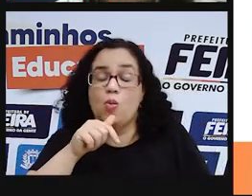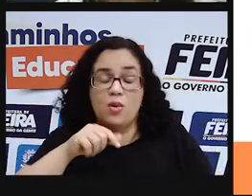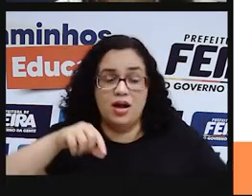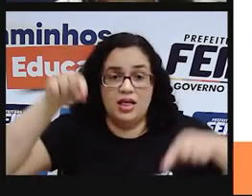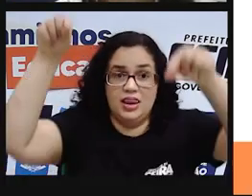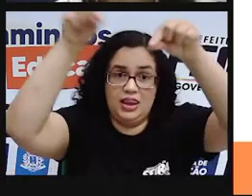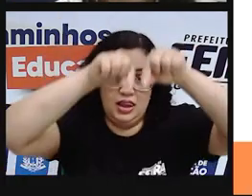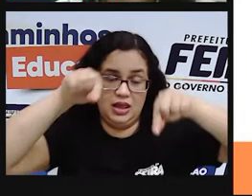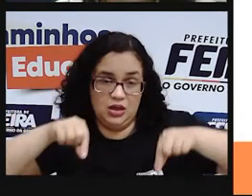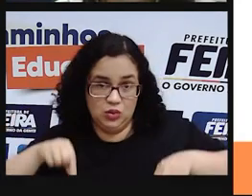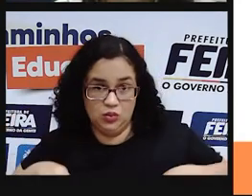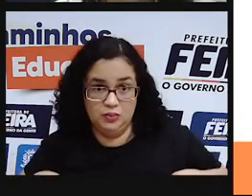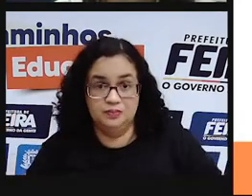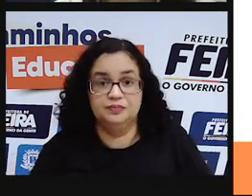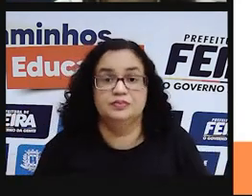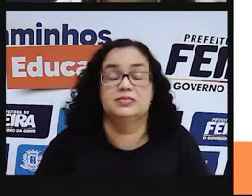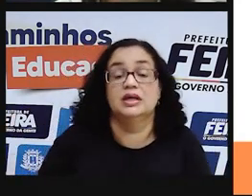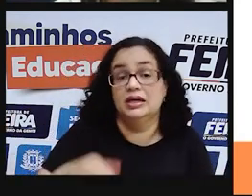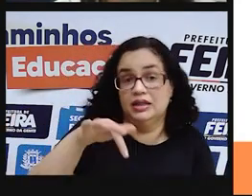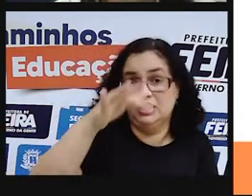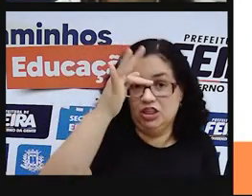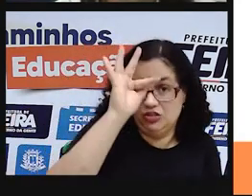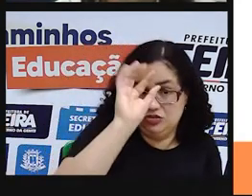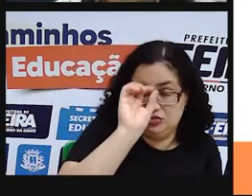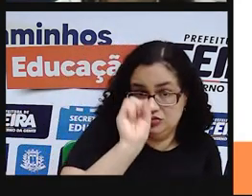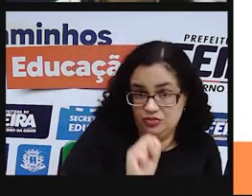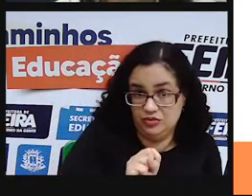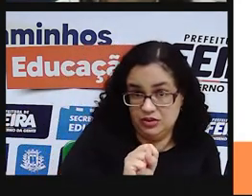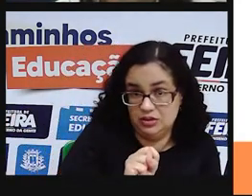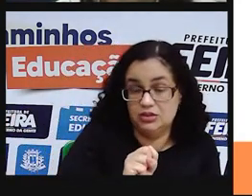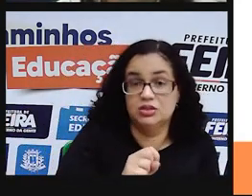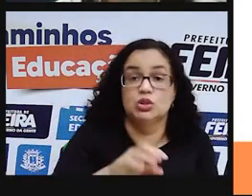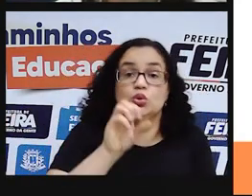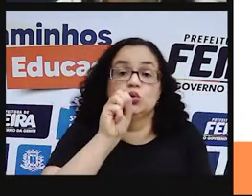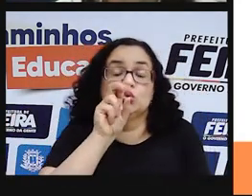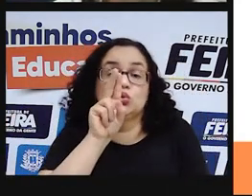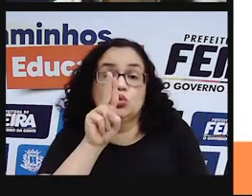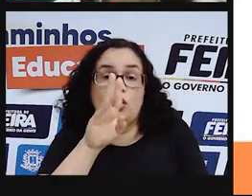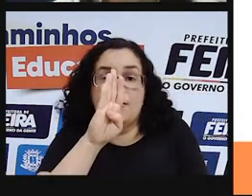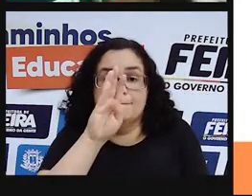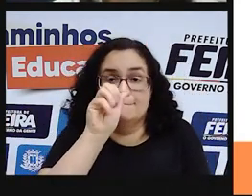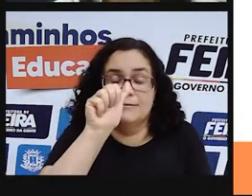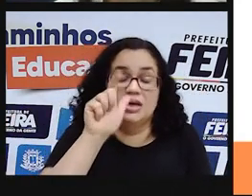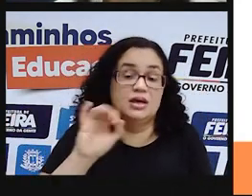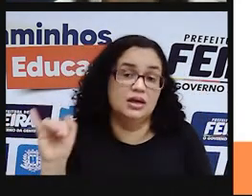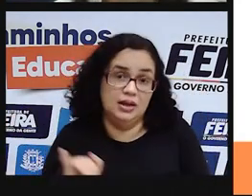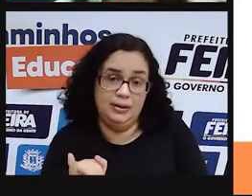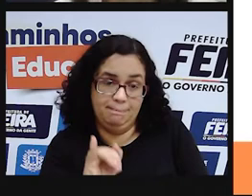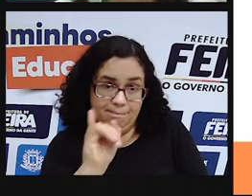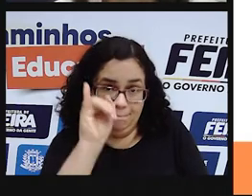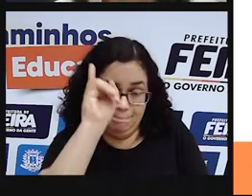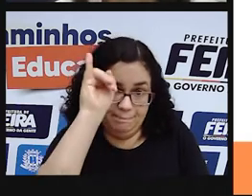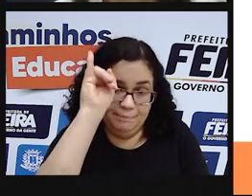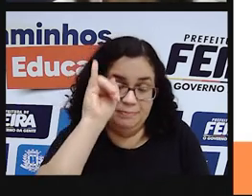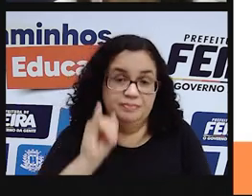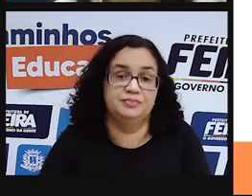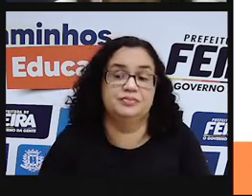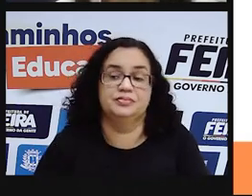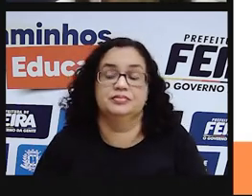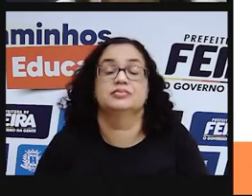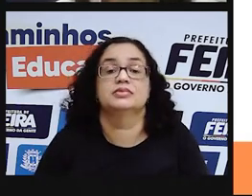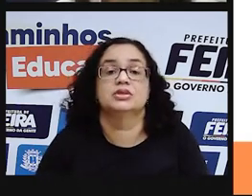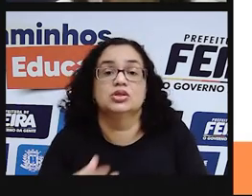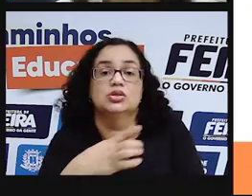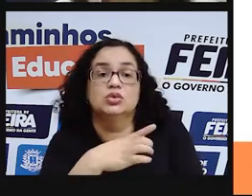degradada sendo destruída em Feira de Santana né a lagoa Subaé apesar de toda a sua importância sua relevância